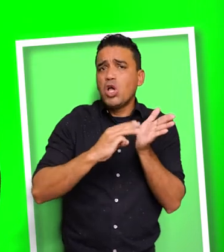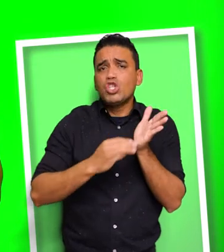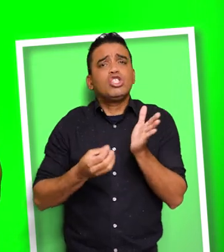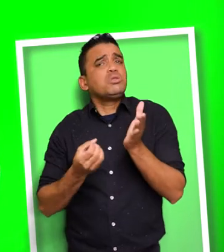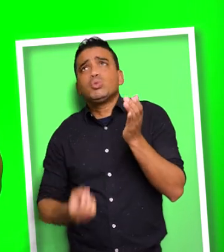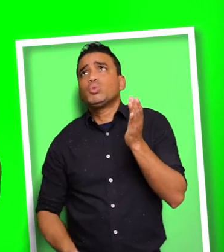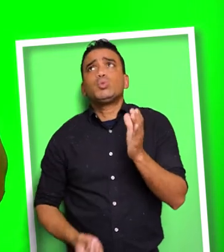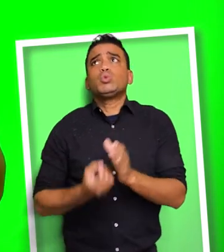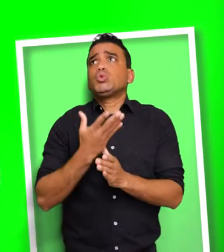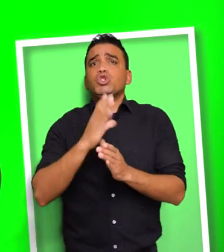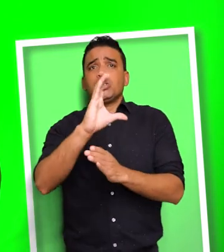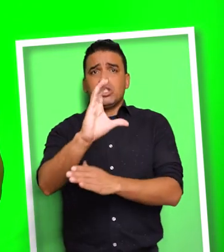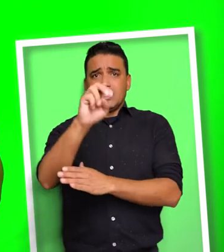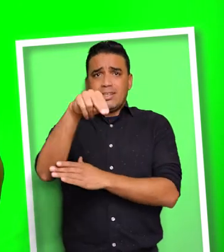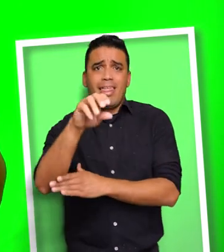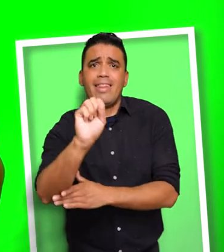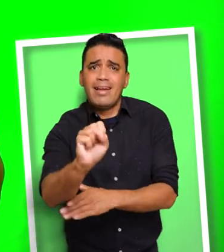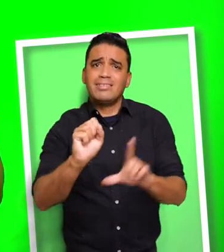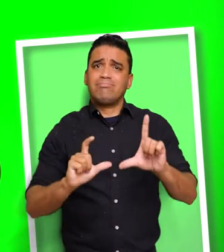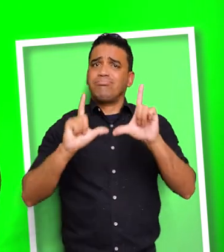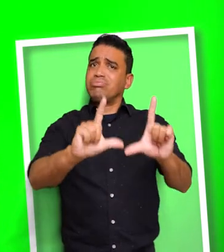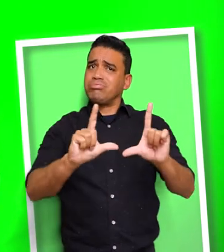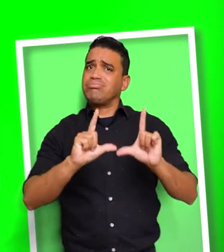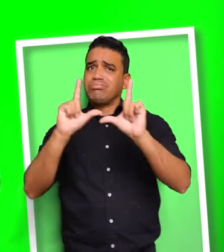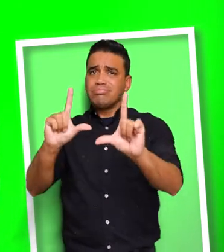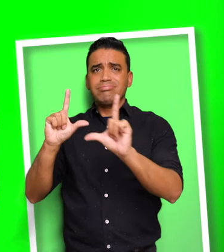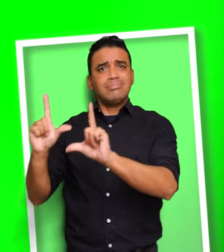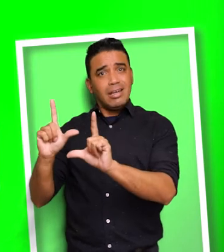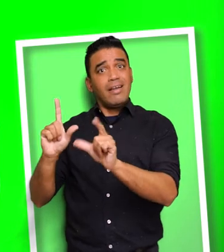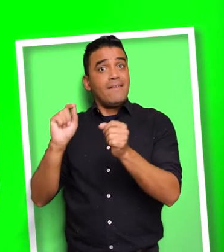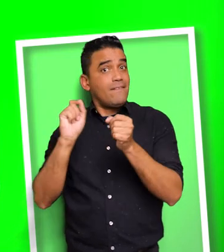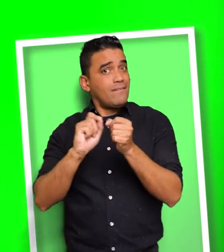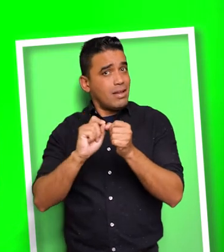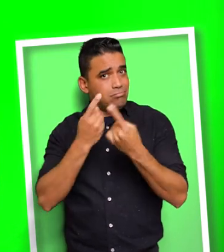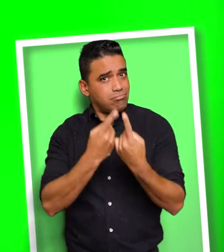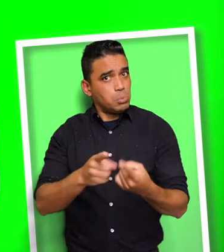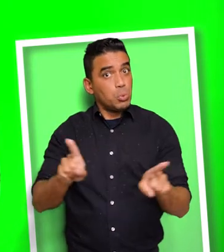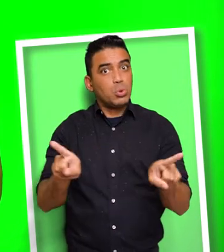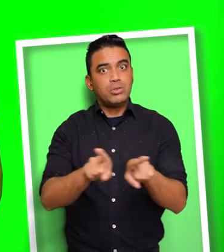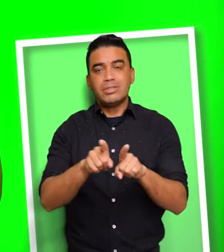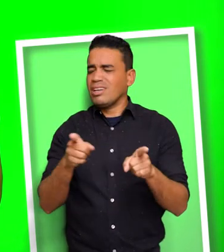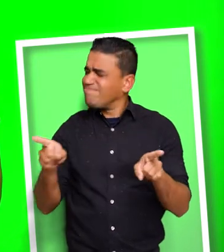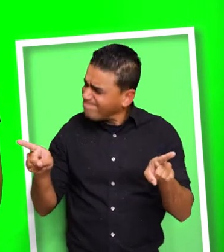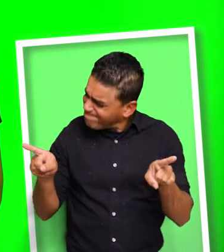cenas com o intuito de justamente fazer a música ser também